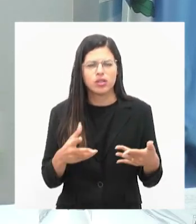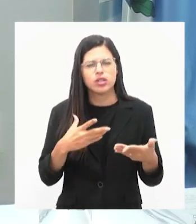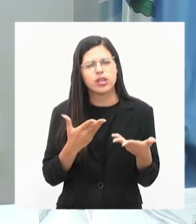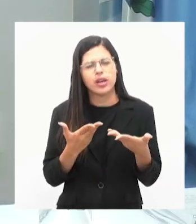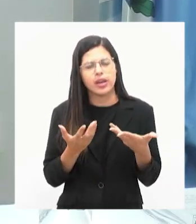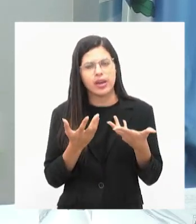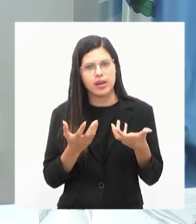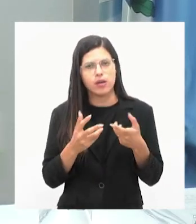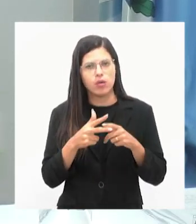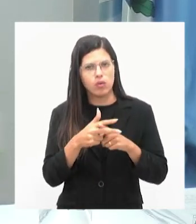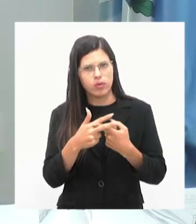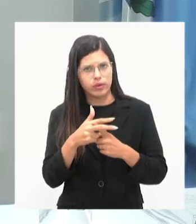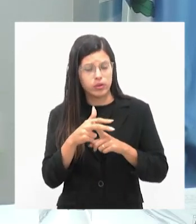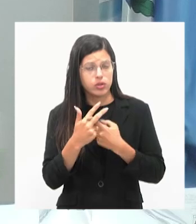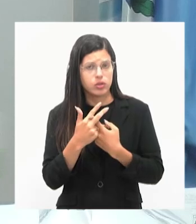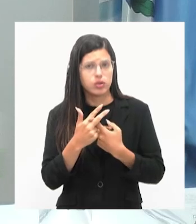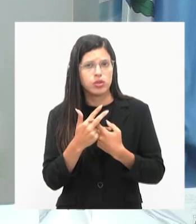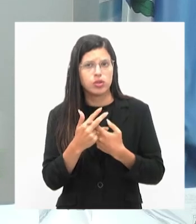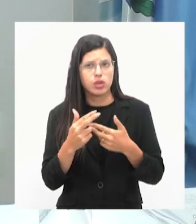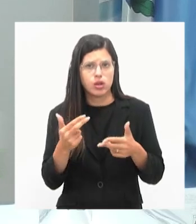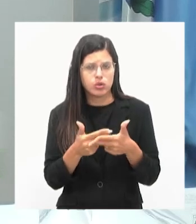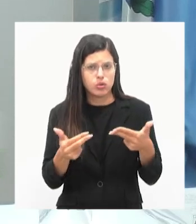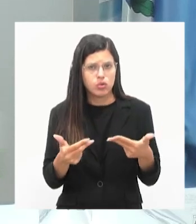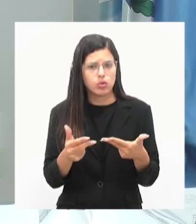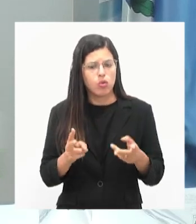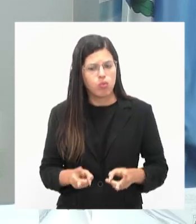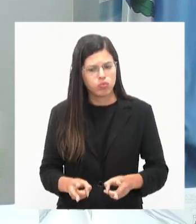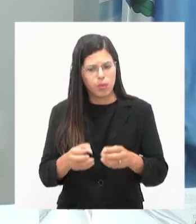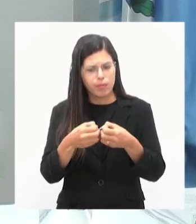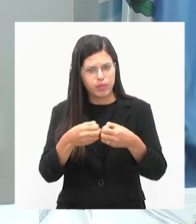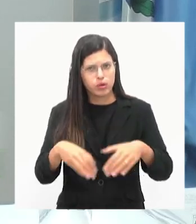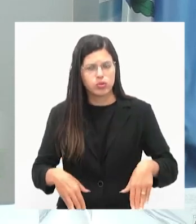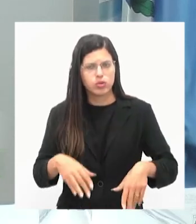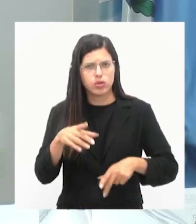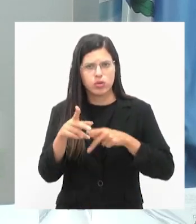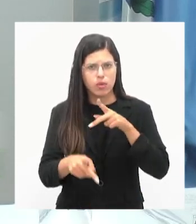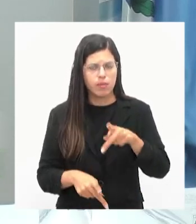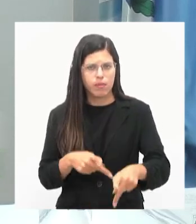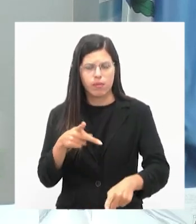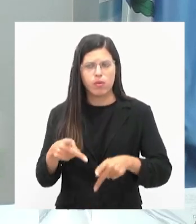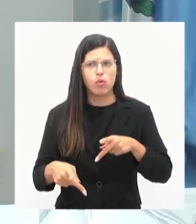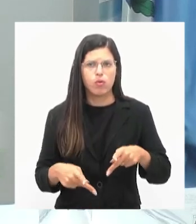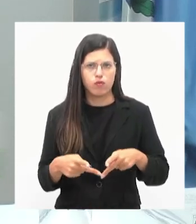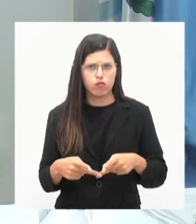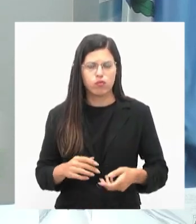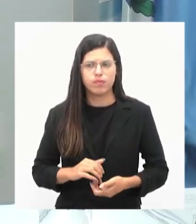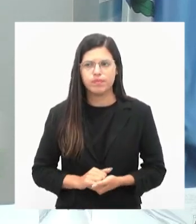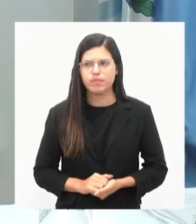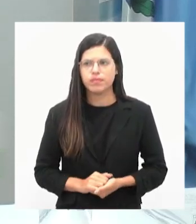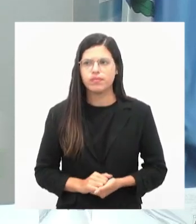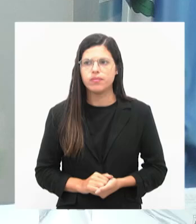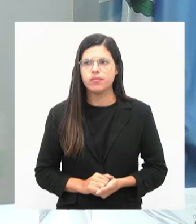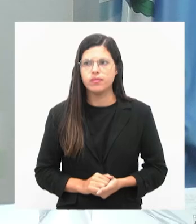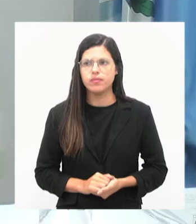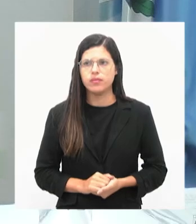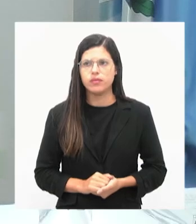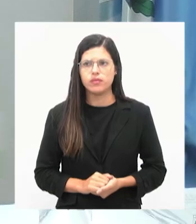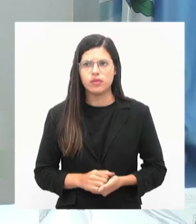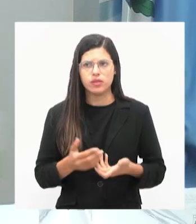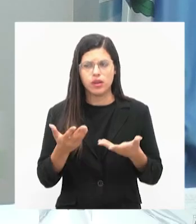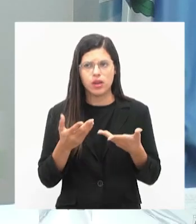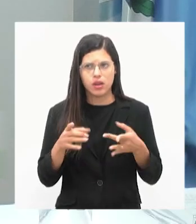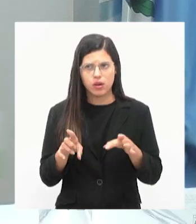consertar aquilo que continua prejudicando a população de uma outra maneira agora. Antes de mais nada,